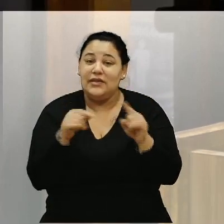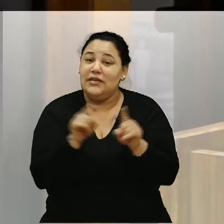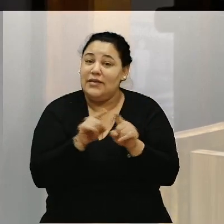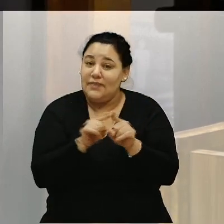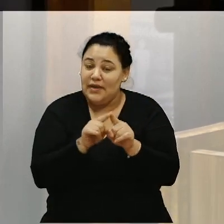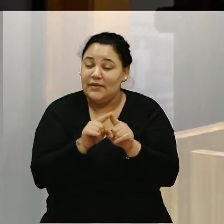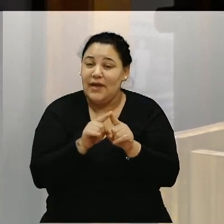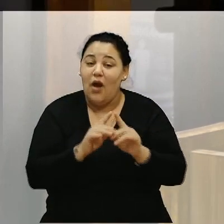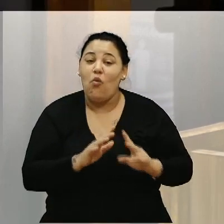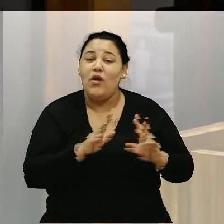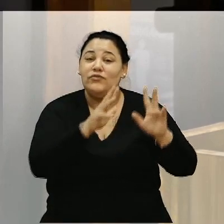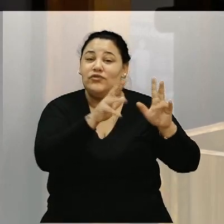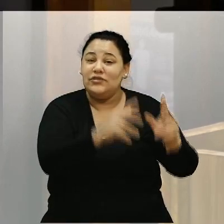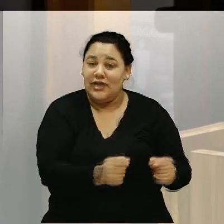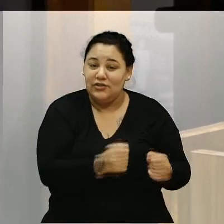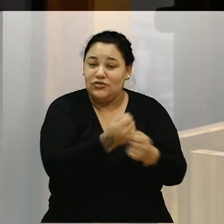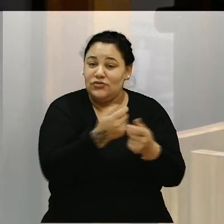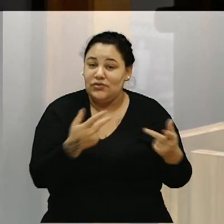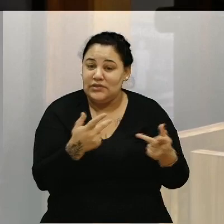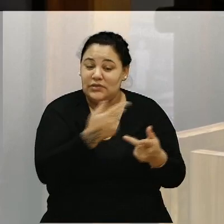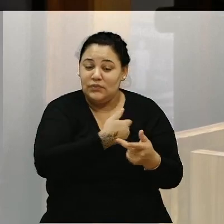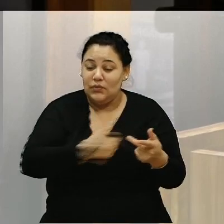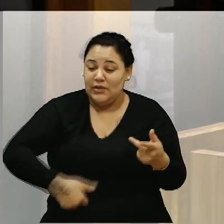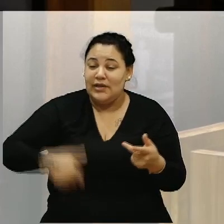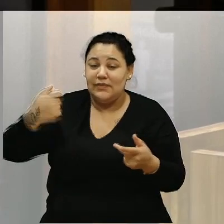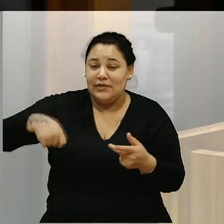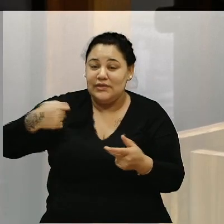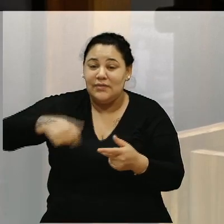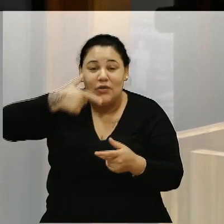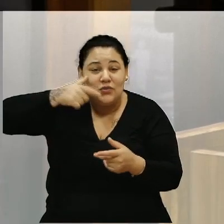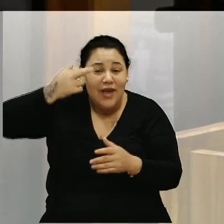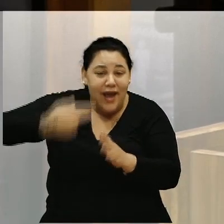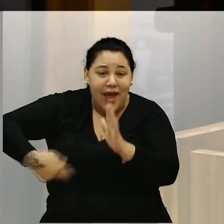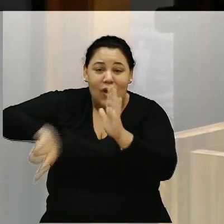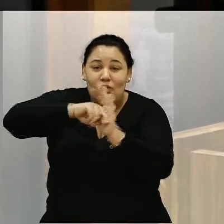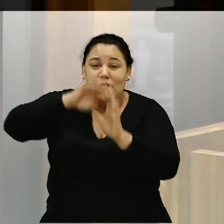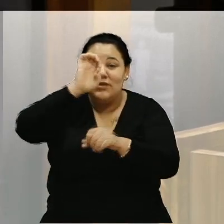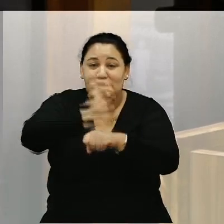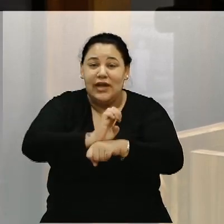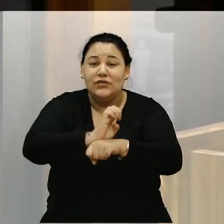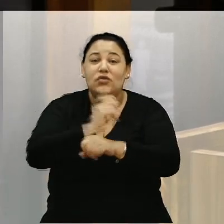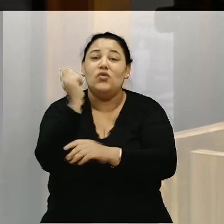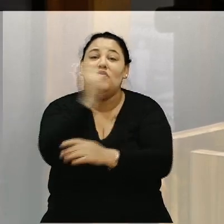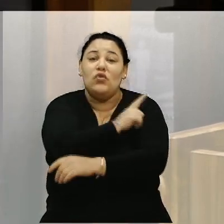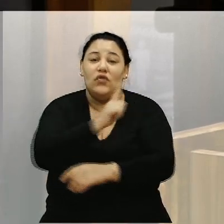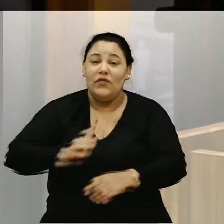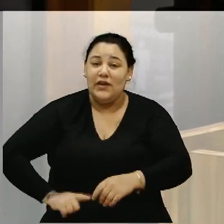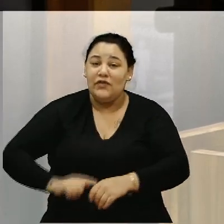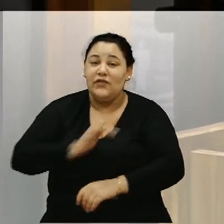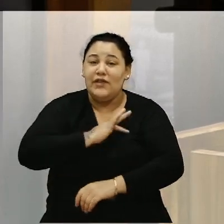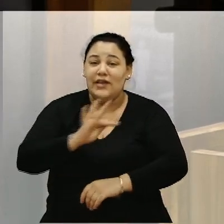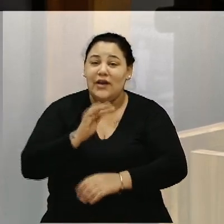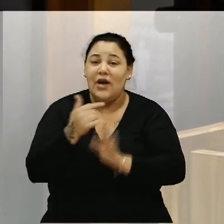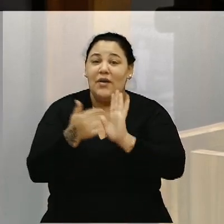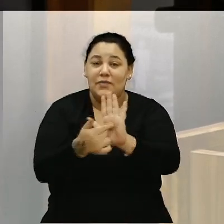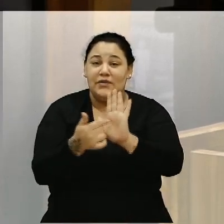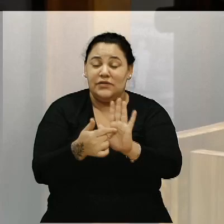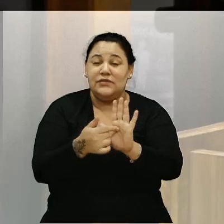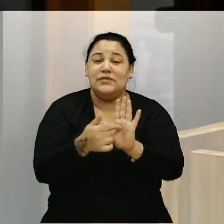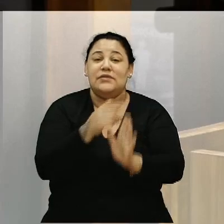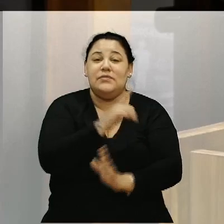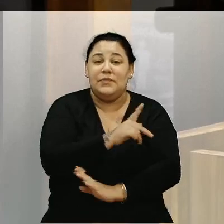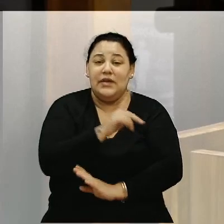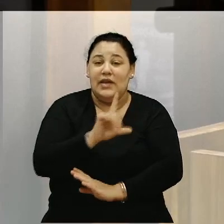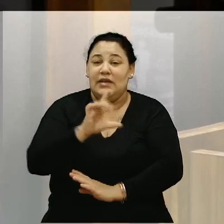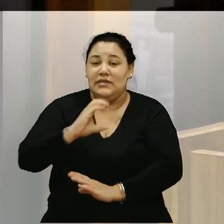públicos necessários para a reconstrução do Estado, o governo federal apresentou em caráter de urgência o PLC